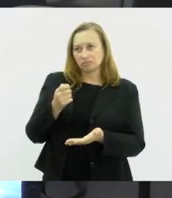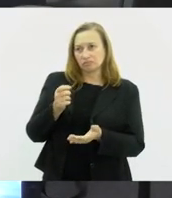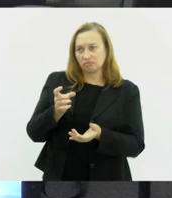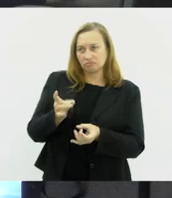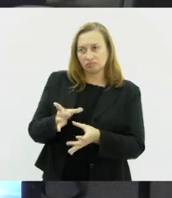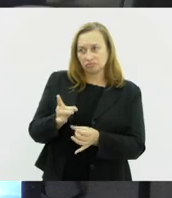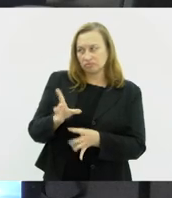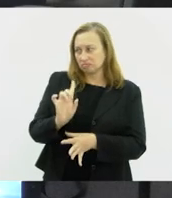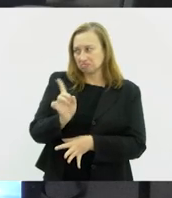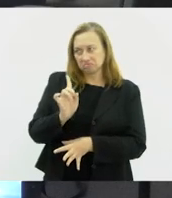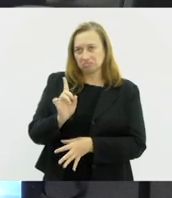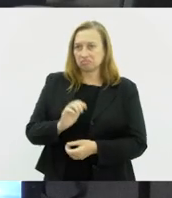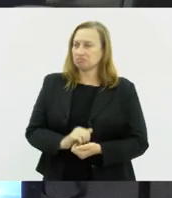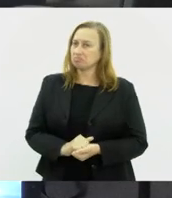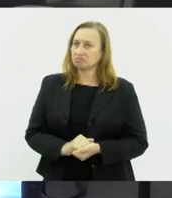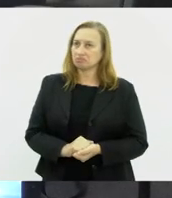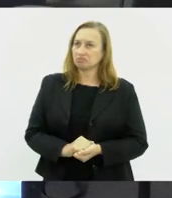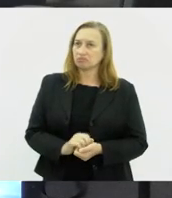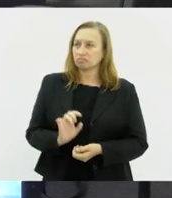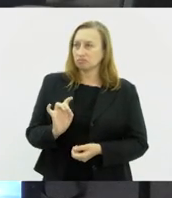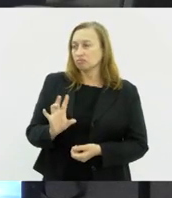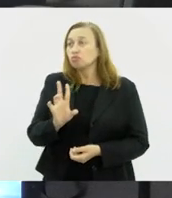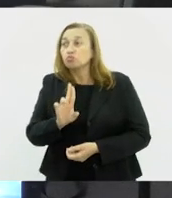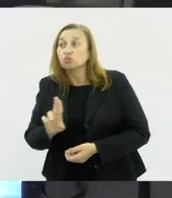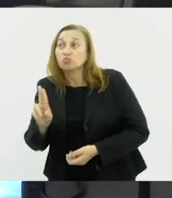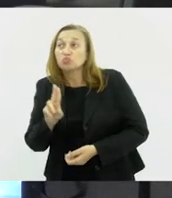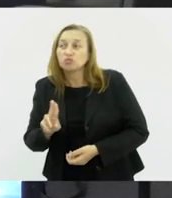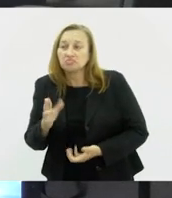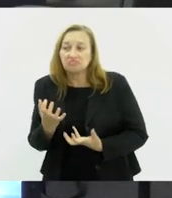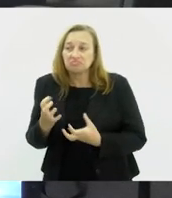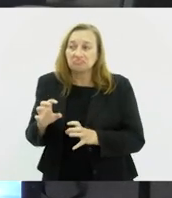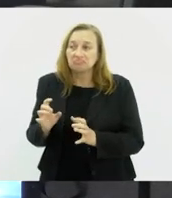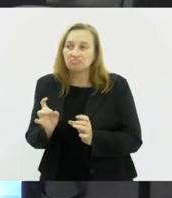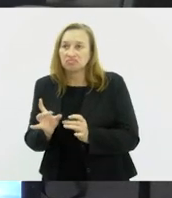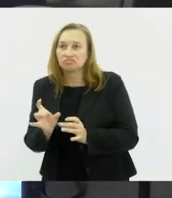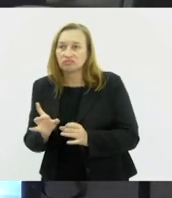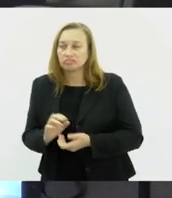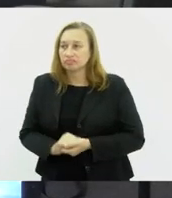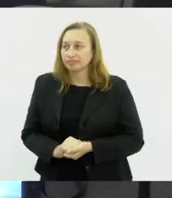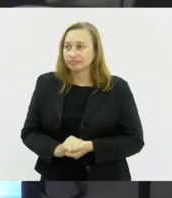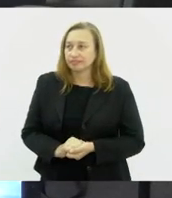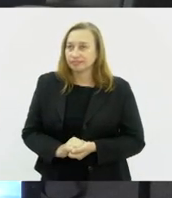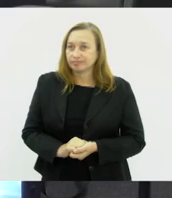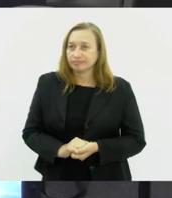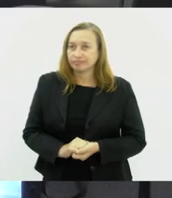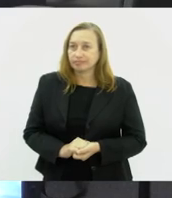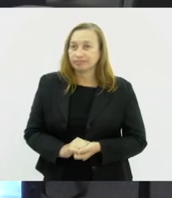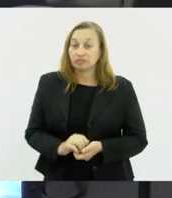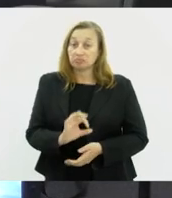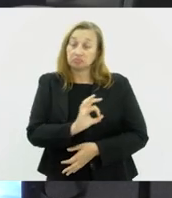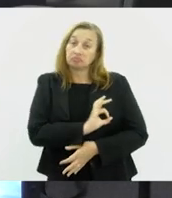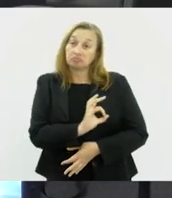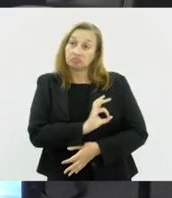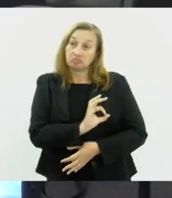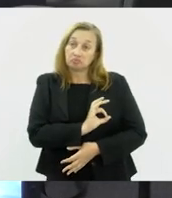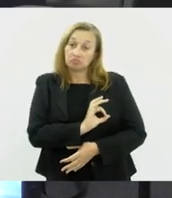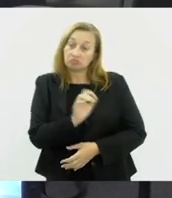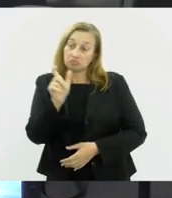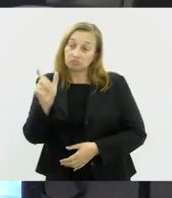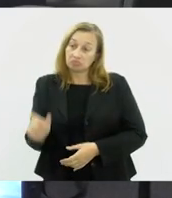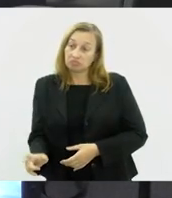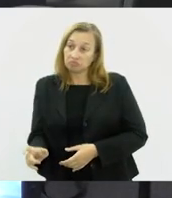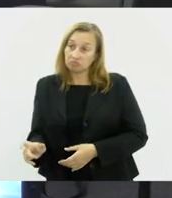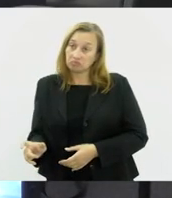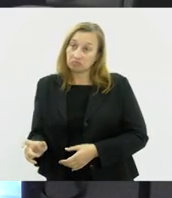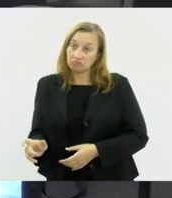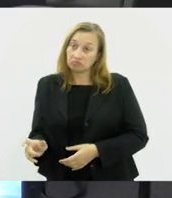valoração que dão né a ao que o policial diz tá ele deixa o usuário numa situação